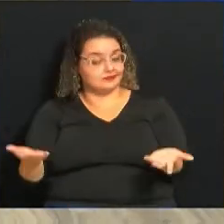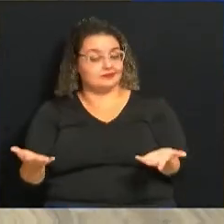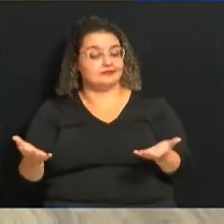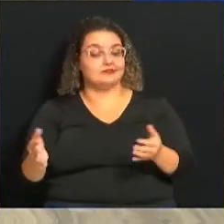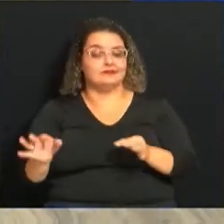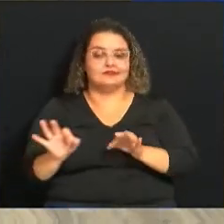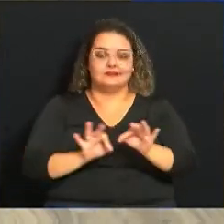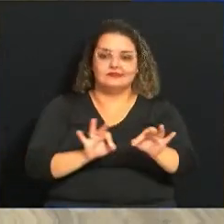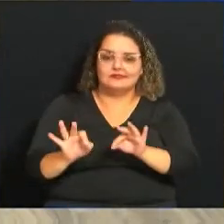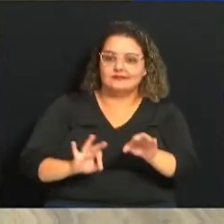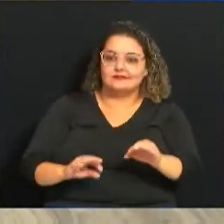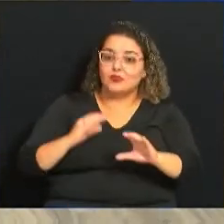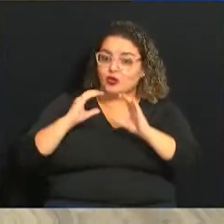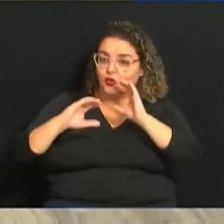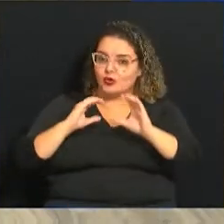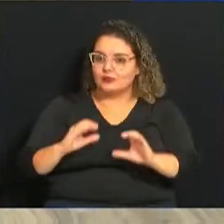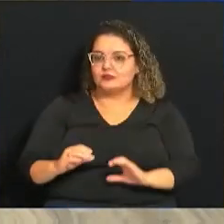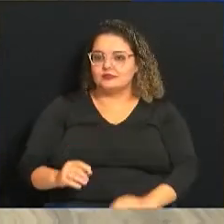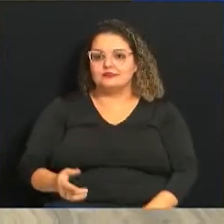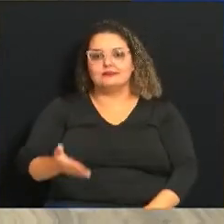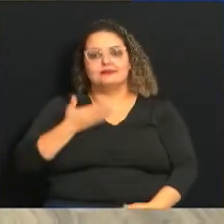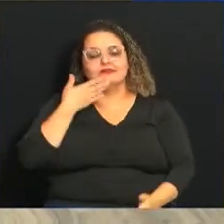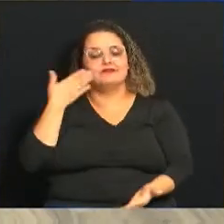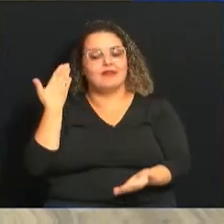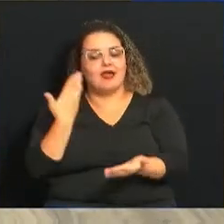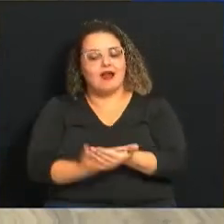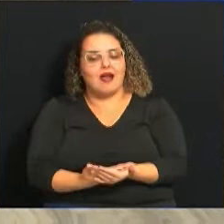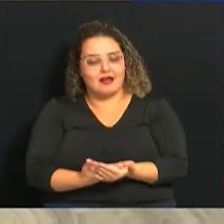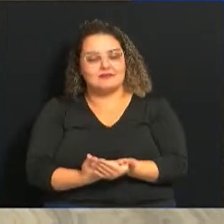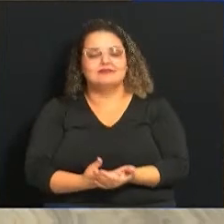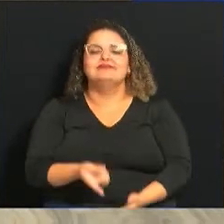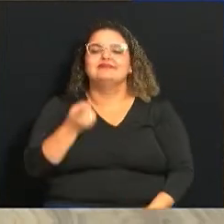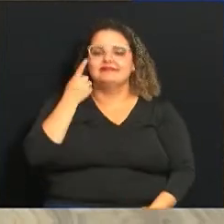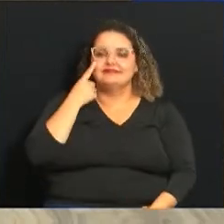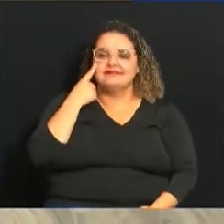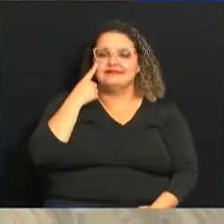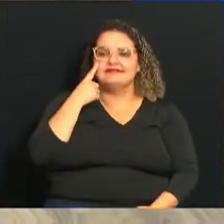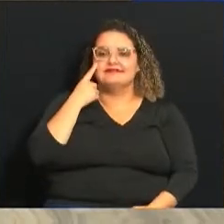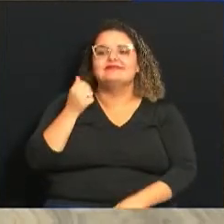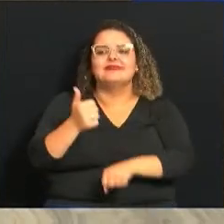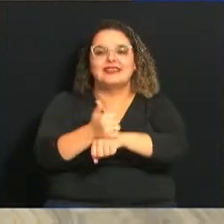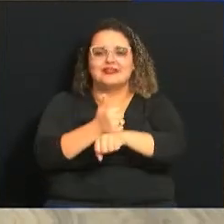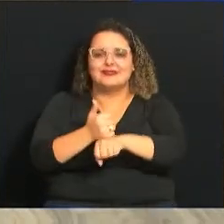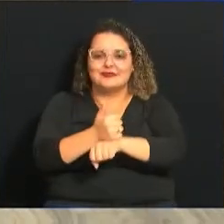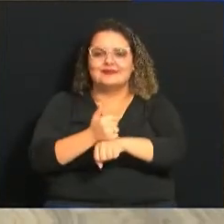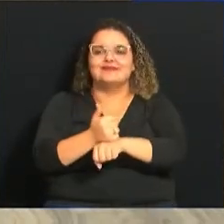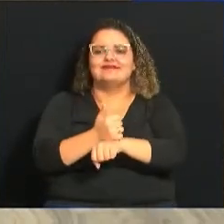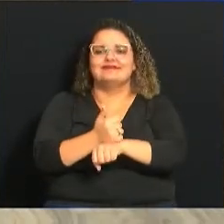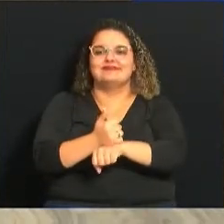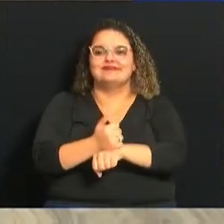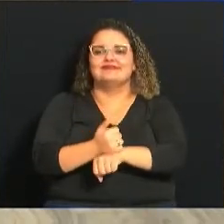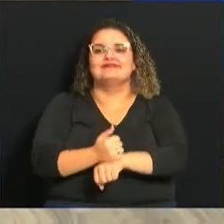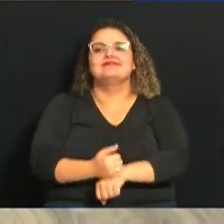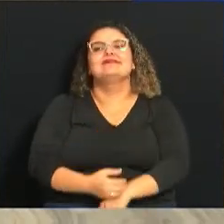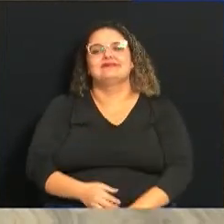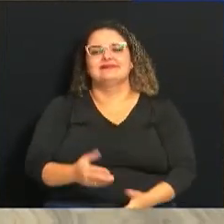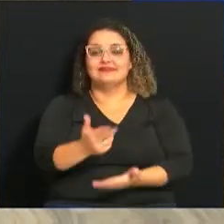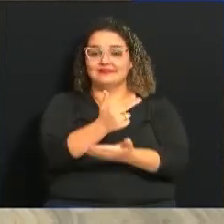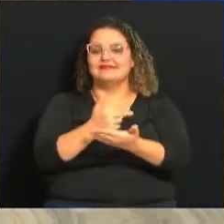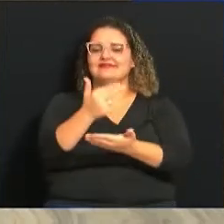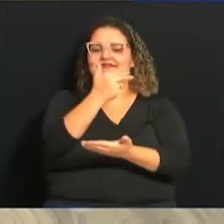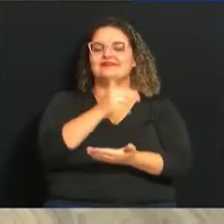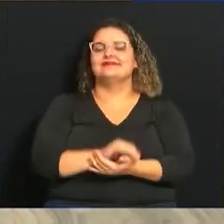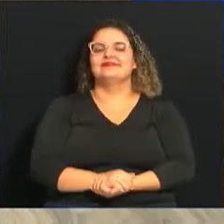de comunicação incrível, você confere a partir de agora no Se Liga na Profissão com uma ilustradora.